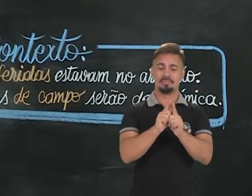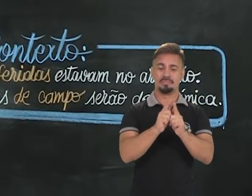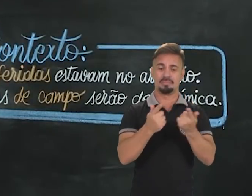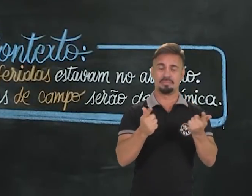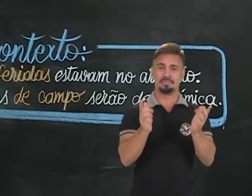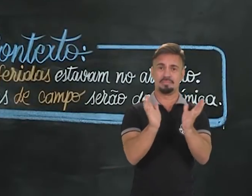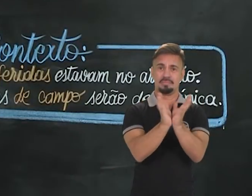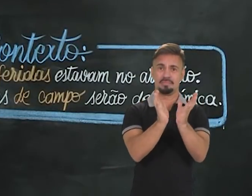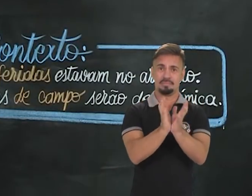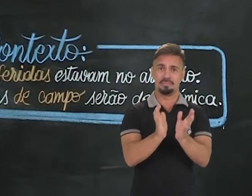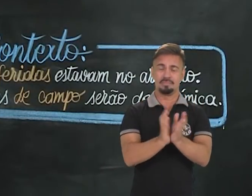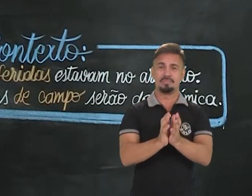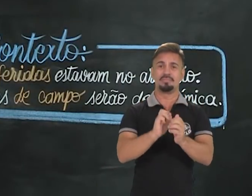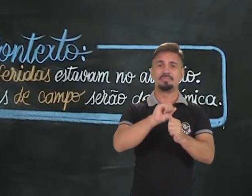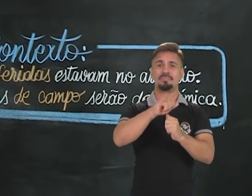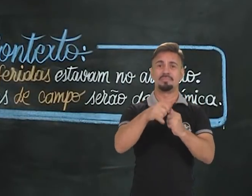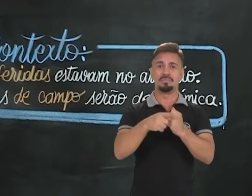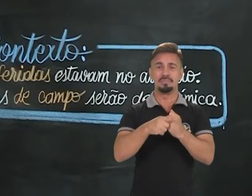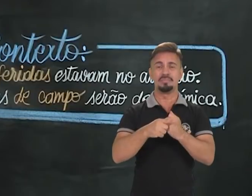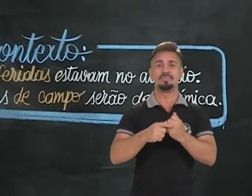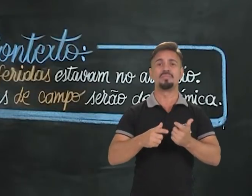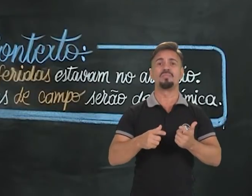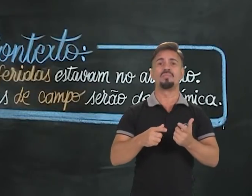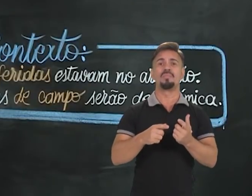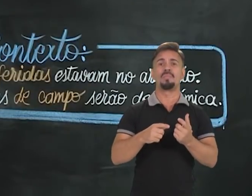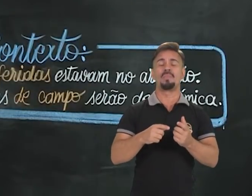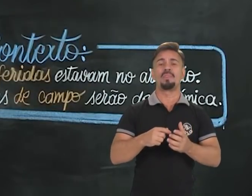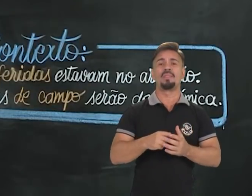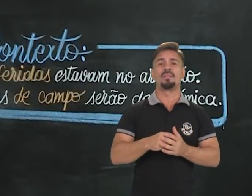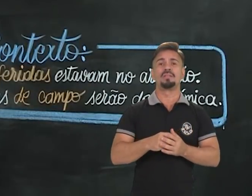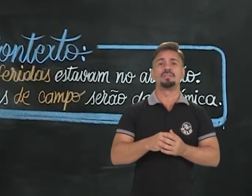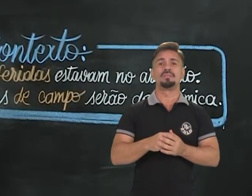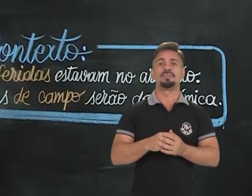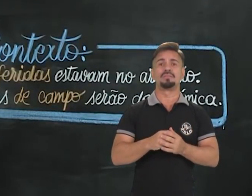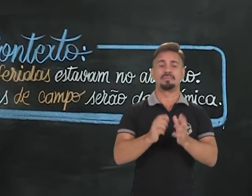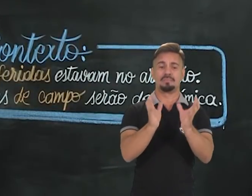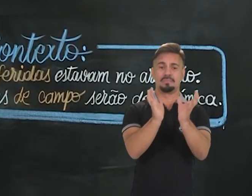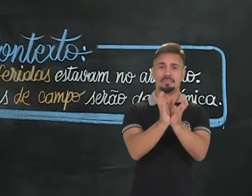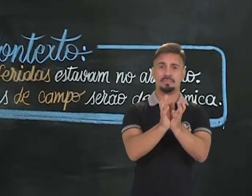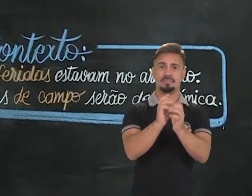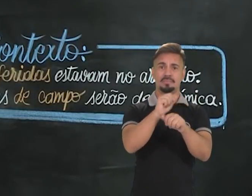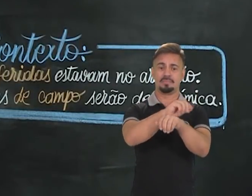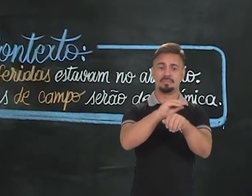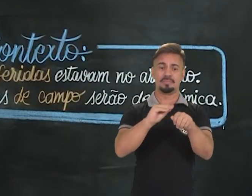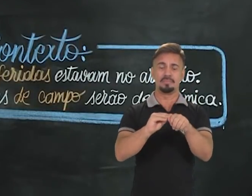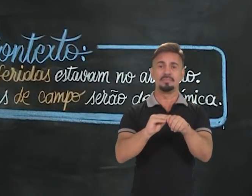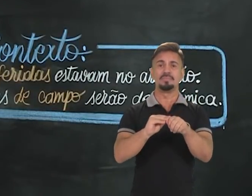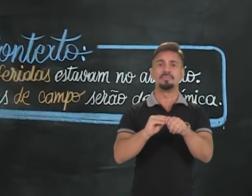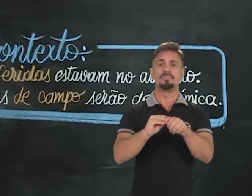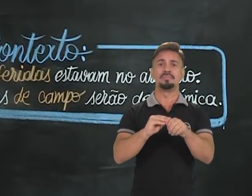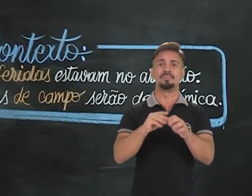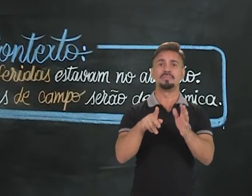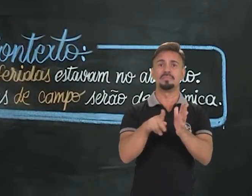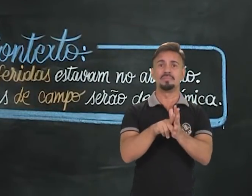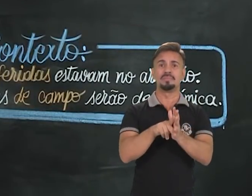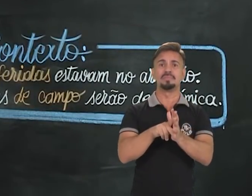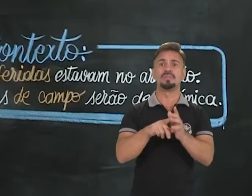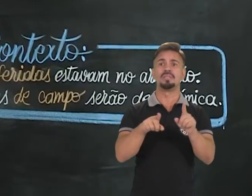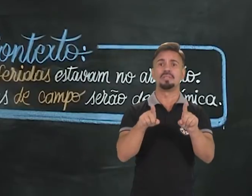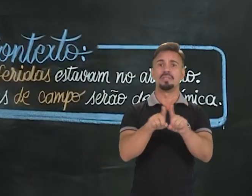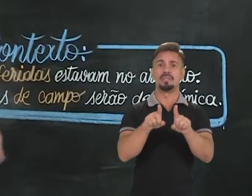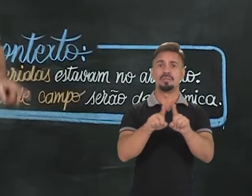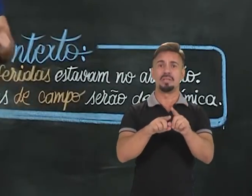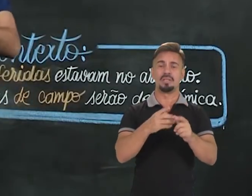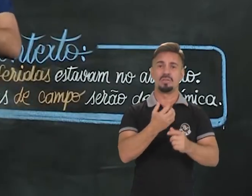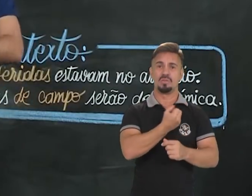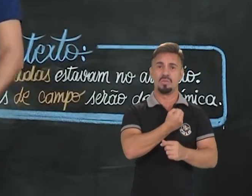gramaticais. A classe do adjetivo e sua variação, a locução adjetiva, a classe do artigo, do pronome e do numeral.